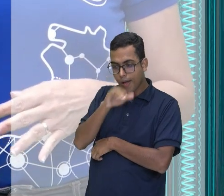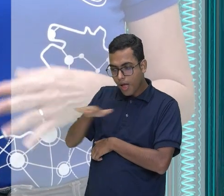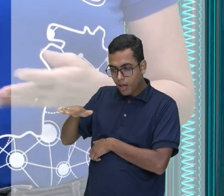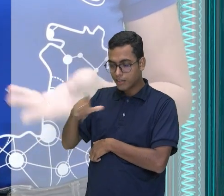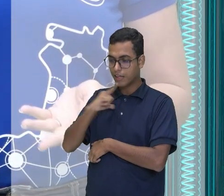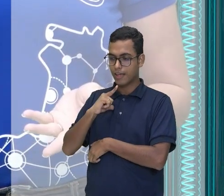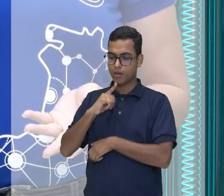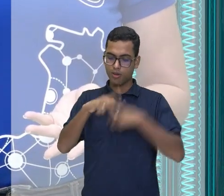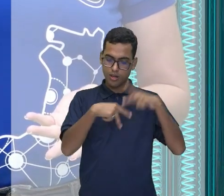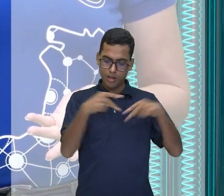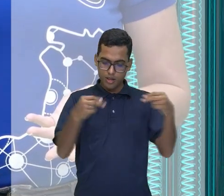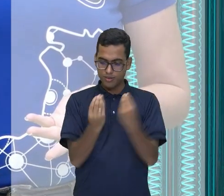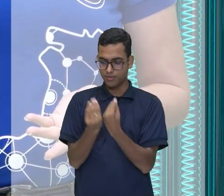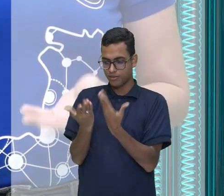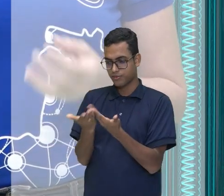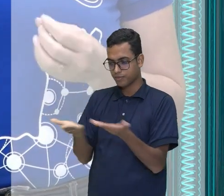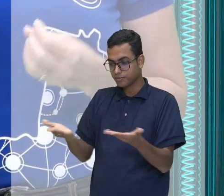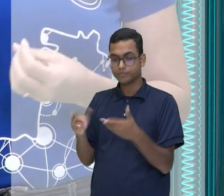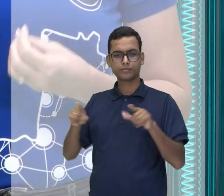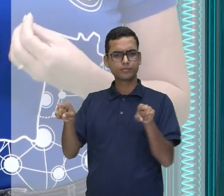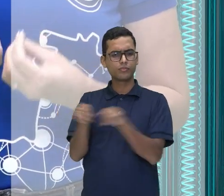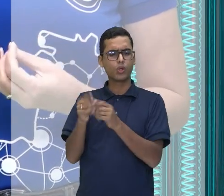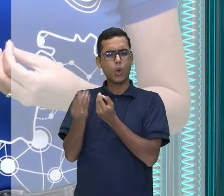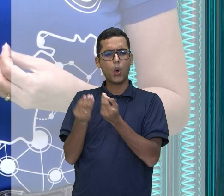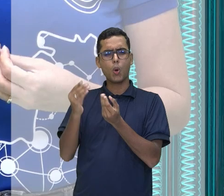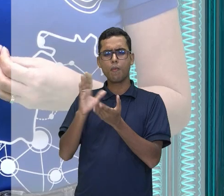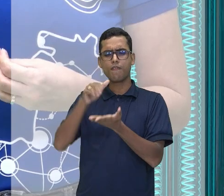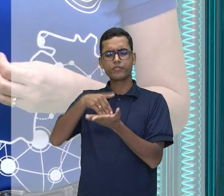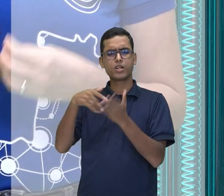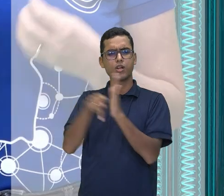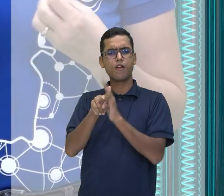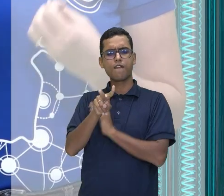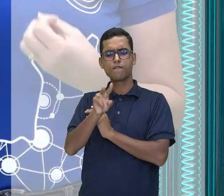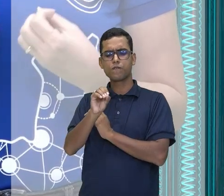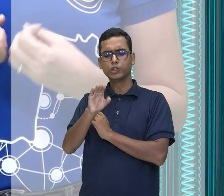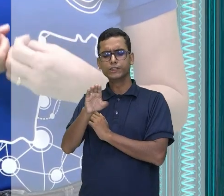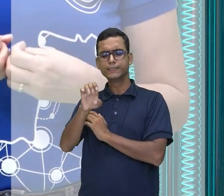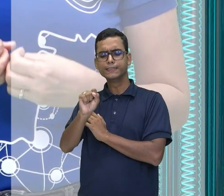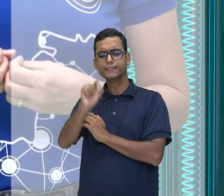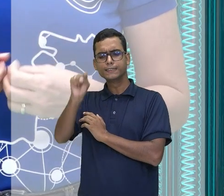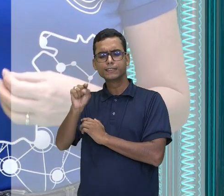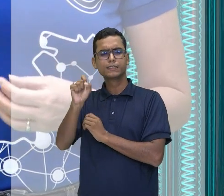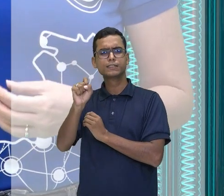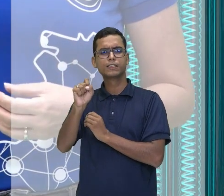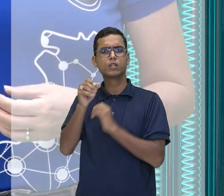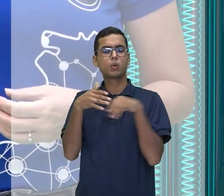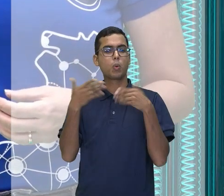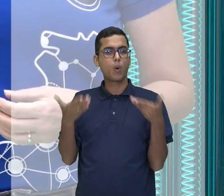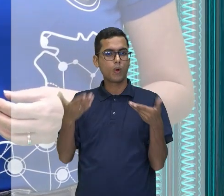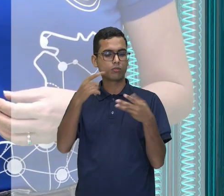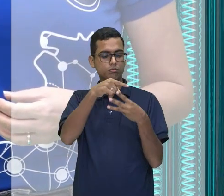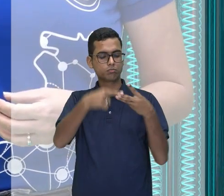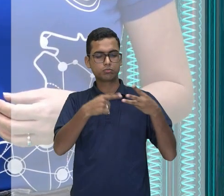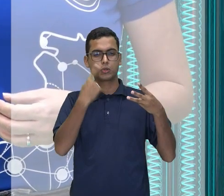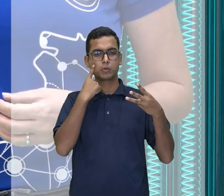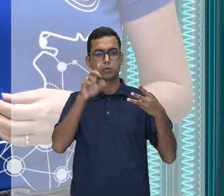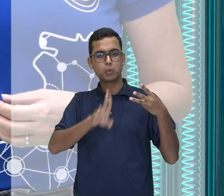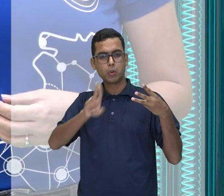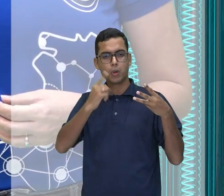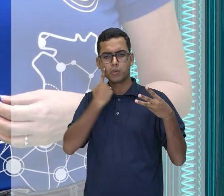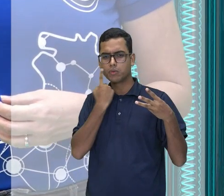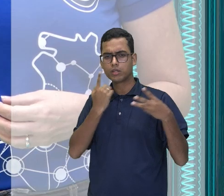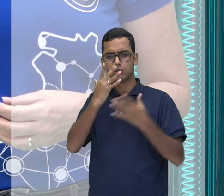you e o them. Qual seria desses três, né? Que tem função de objeto que eu ia substituir a